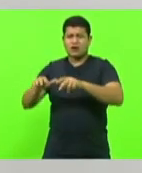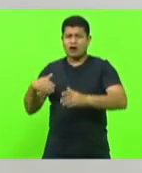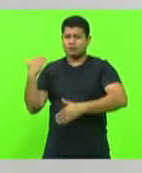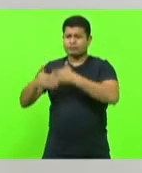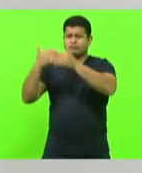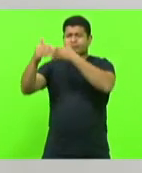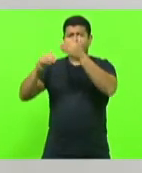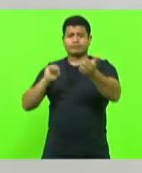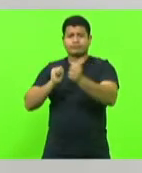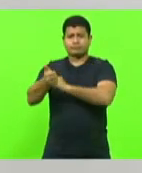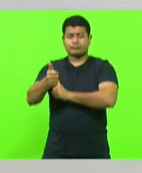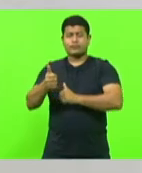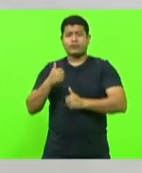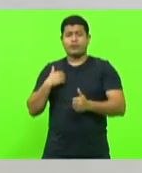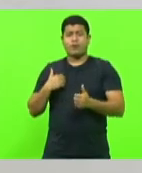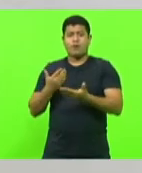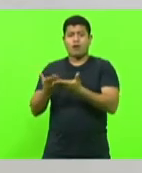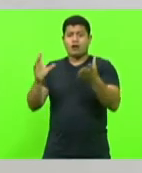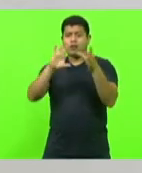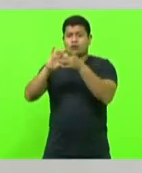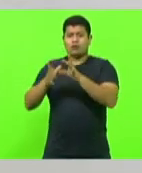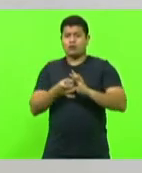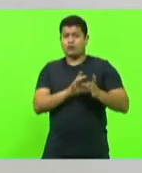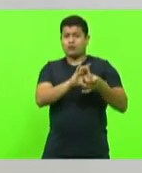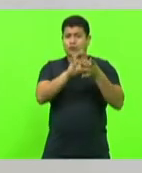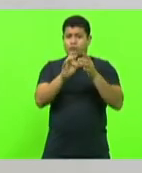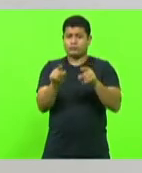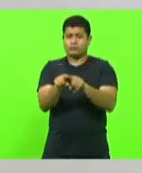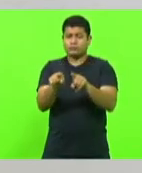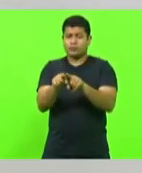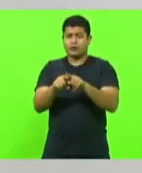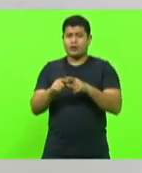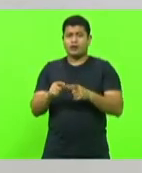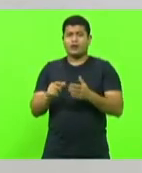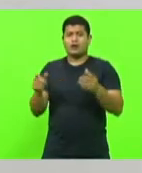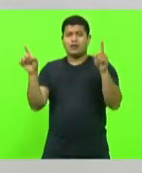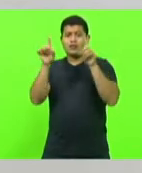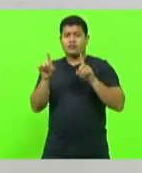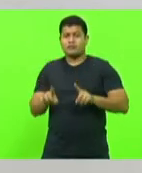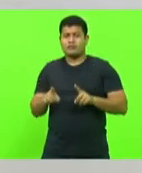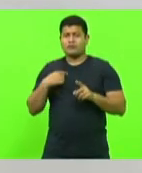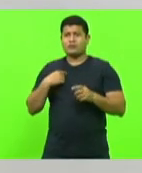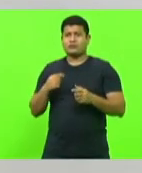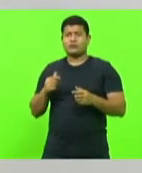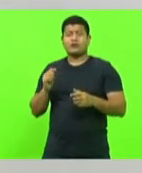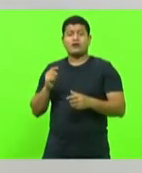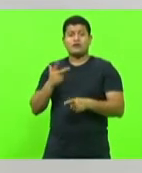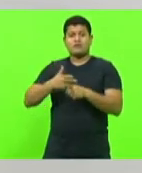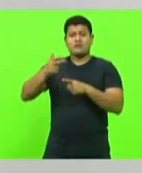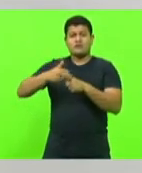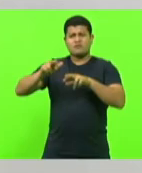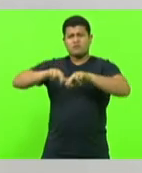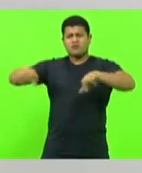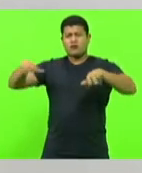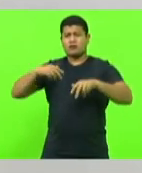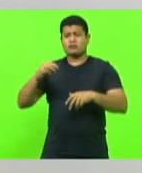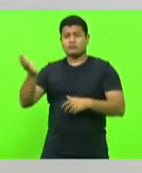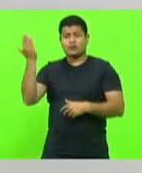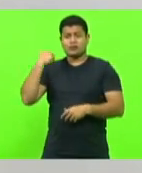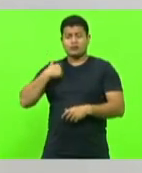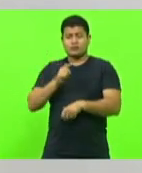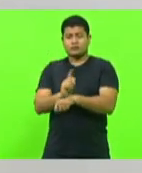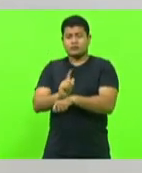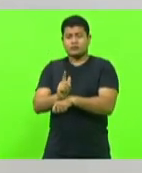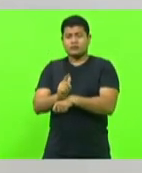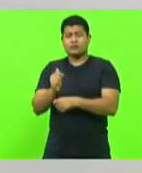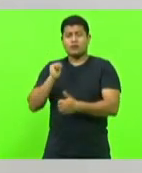atletas paralímpicos, e que nos últimos anos ganhou todas as competições de base, Desde a Unesc, quando fui gestor esportivo, conseguimos